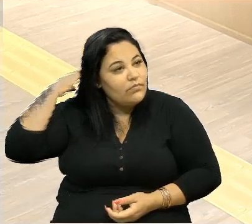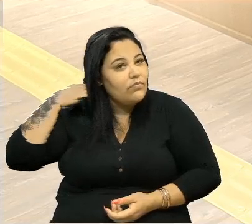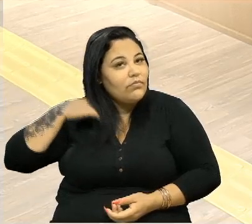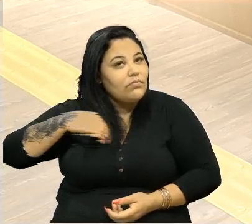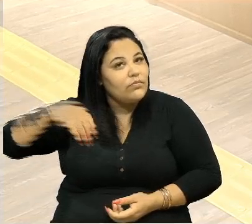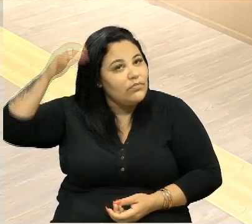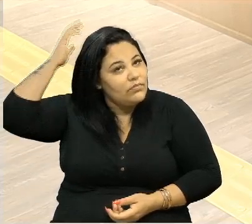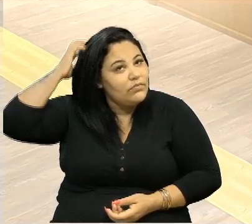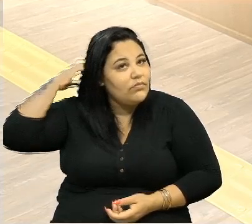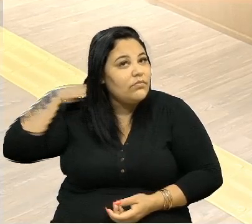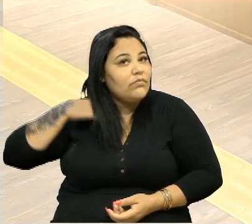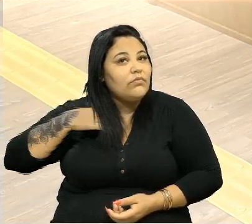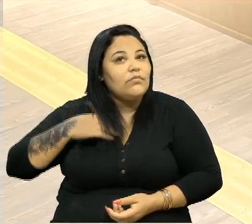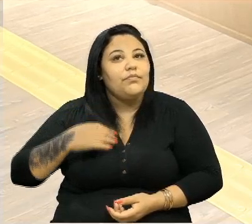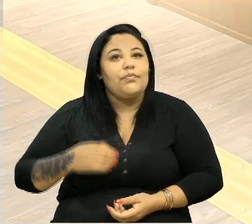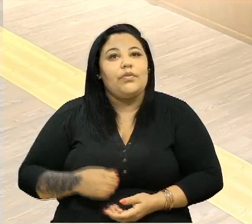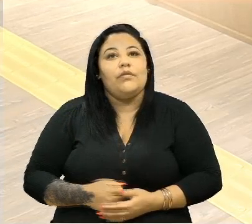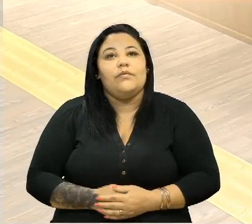Obrigada por estarem conosco. Um beijo.